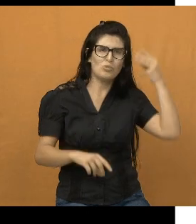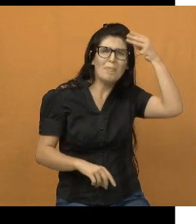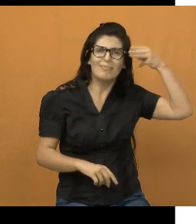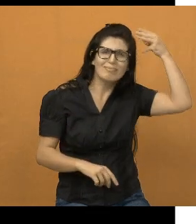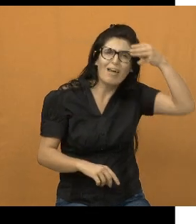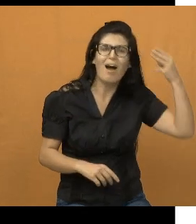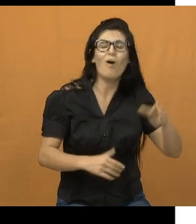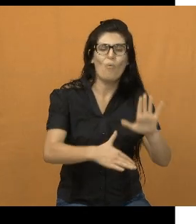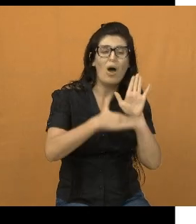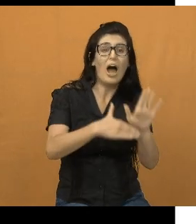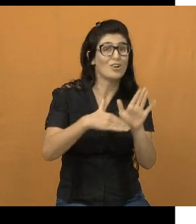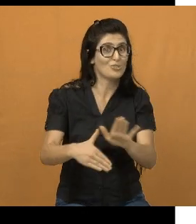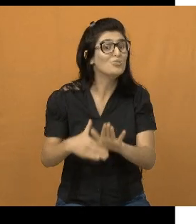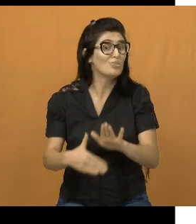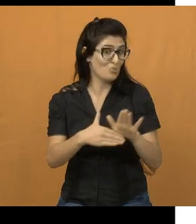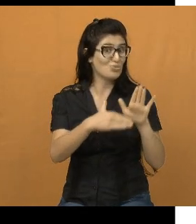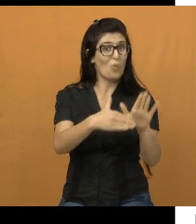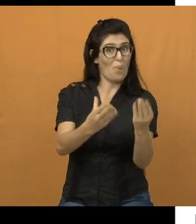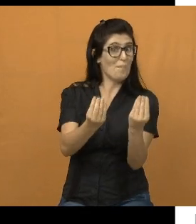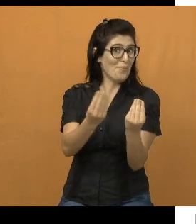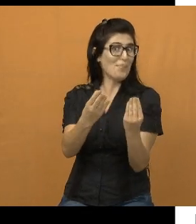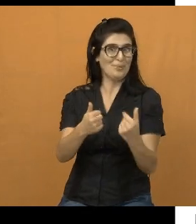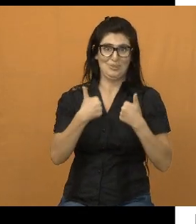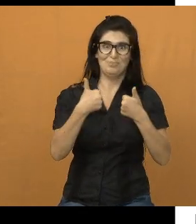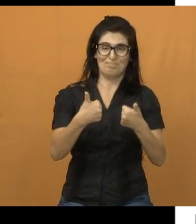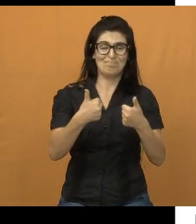a intervenção do SAMU.